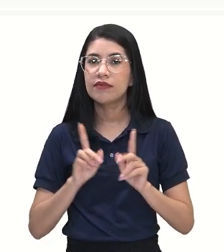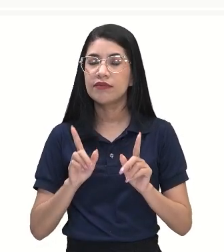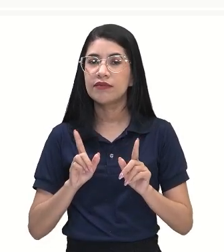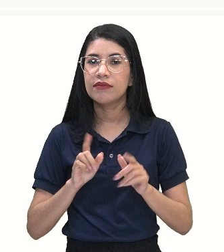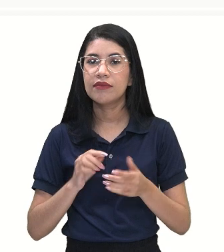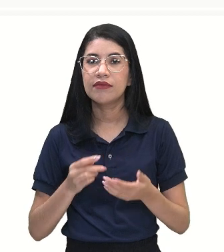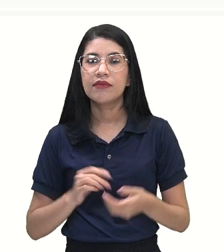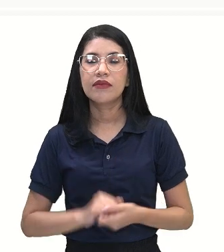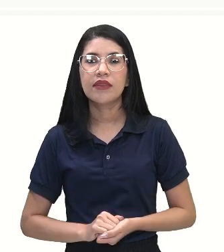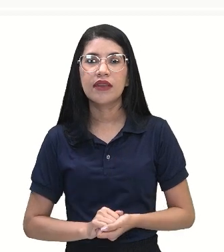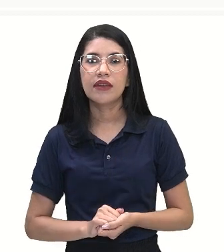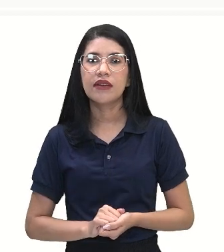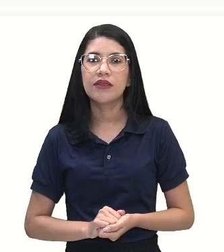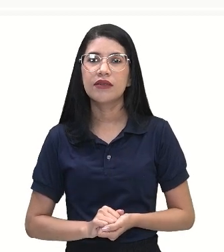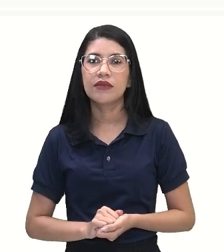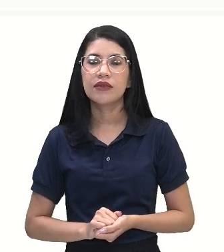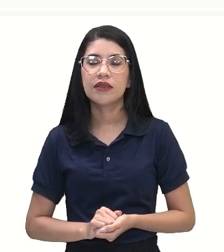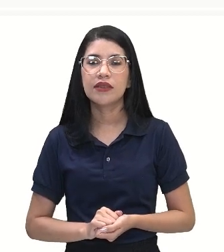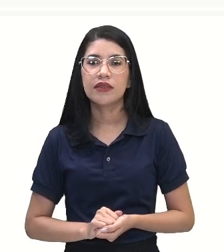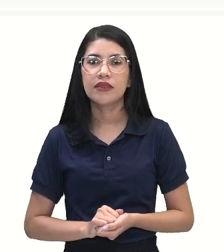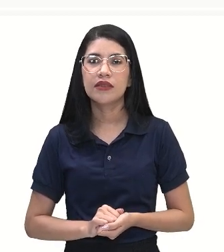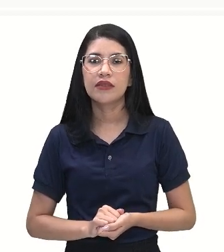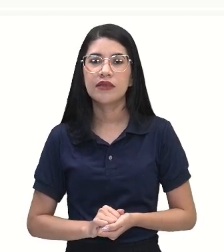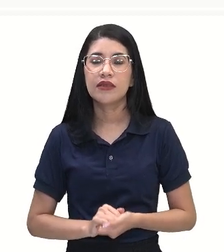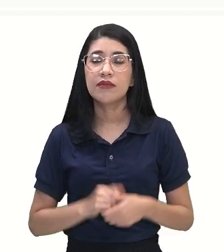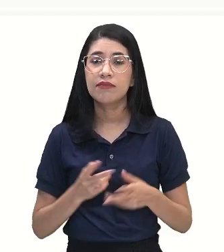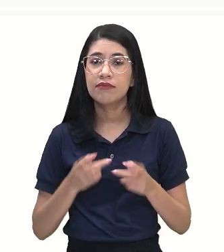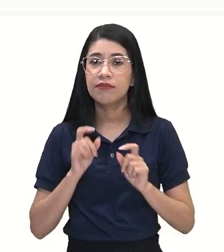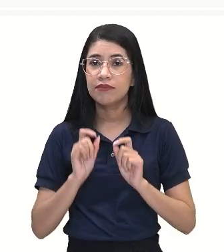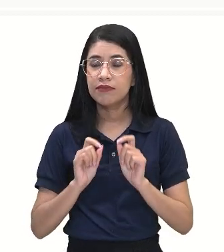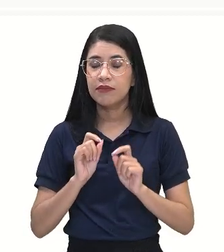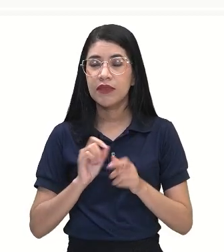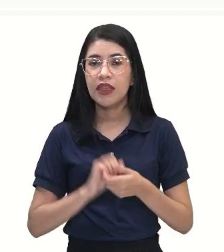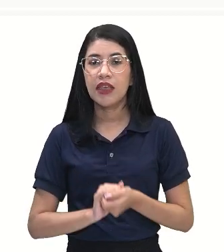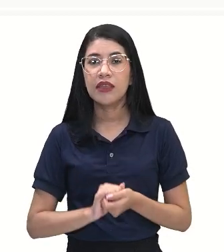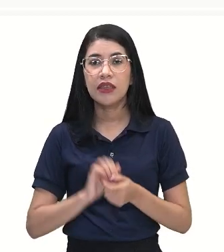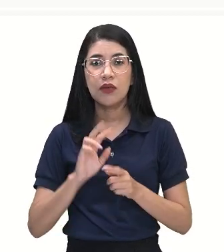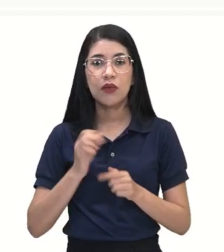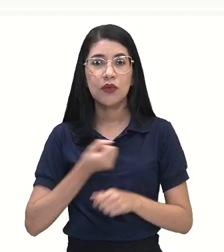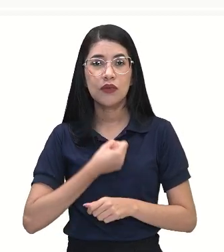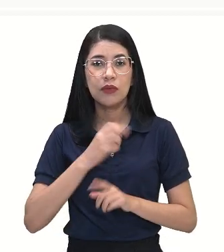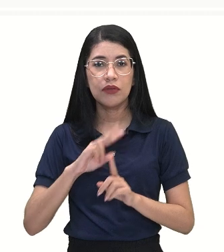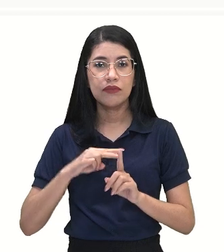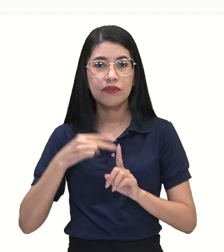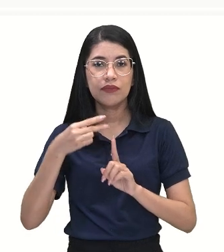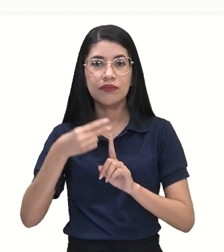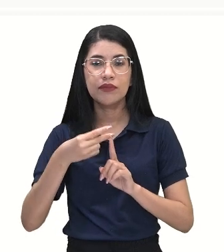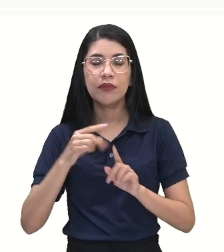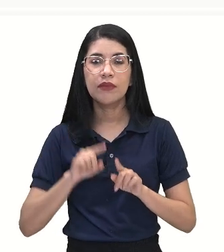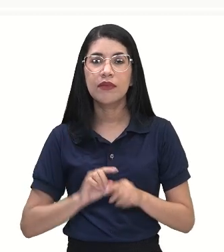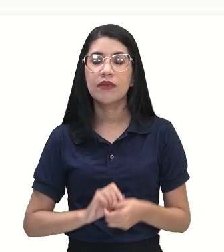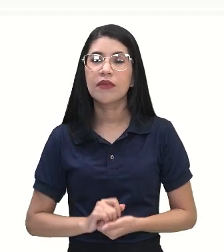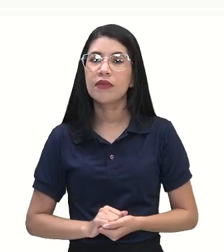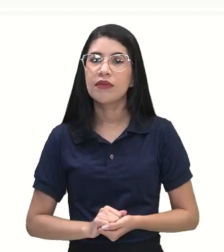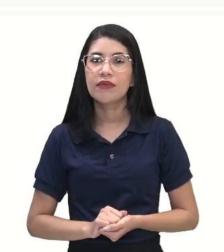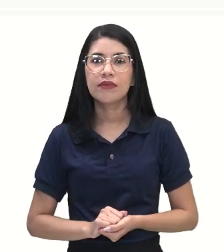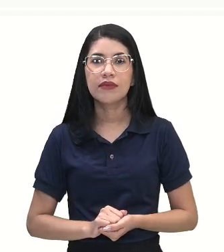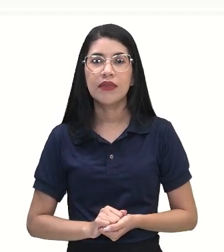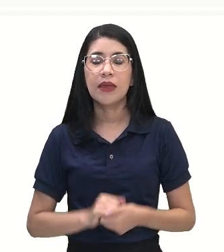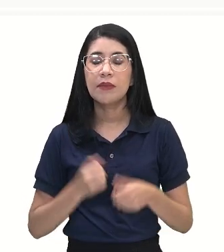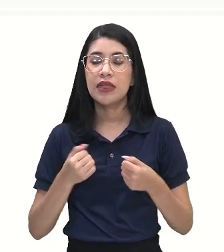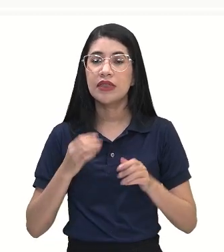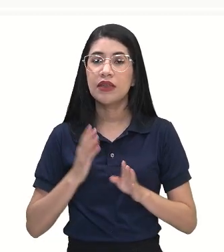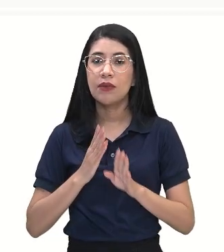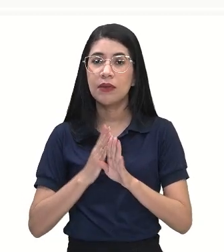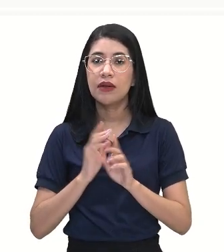lá para cima, né? Então vejam, agora eu tenho que encontrar o